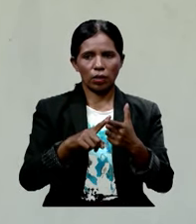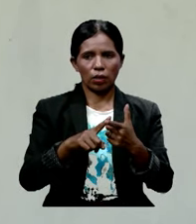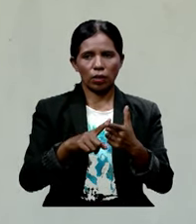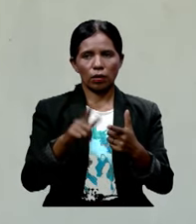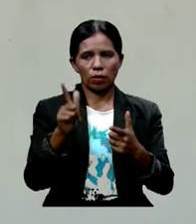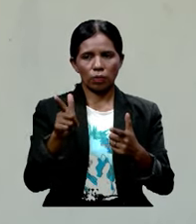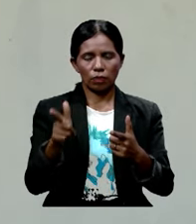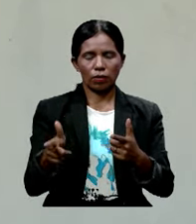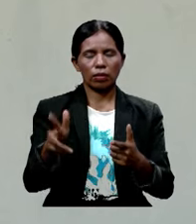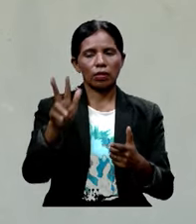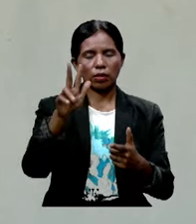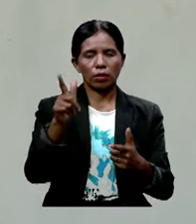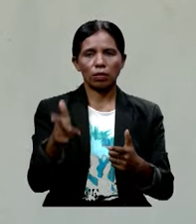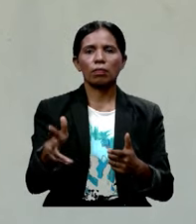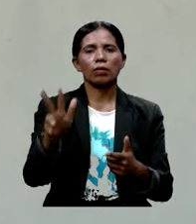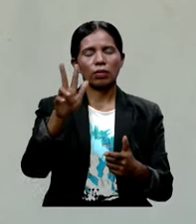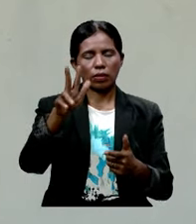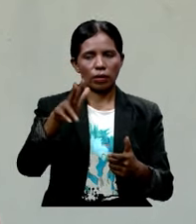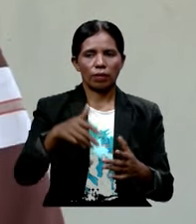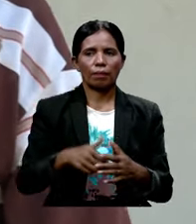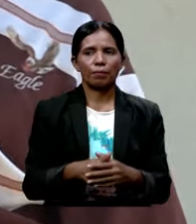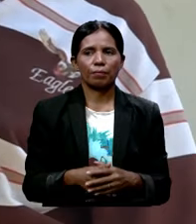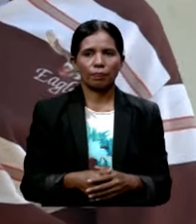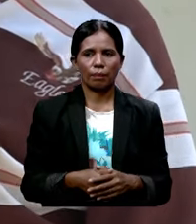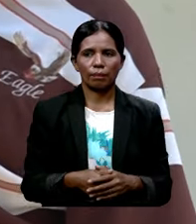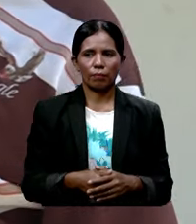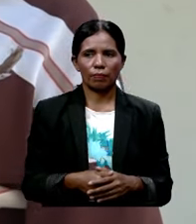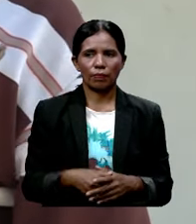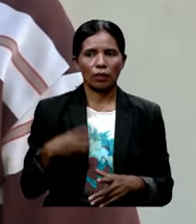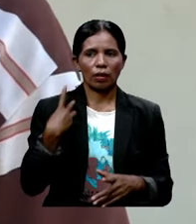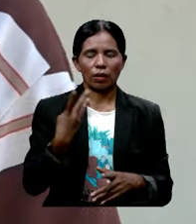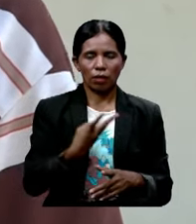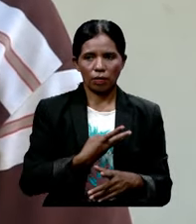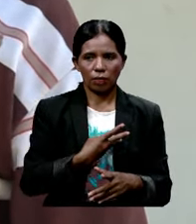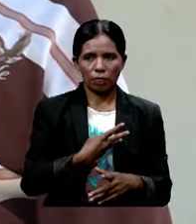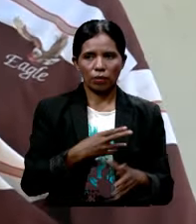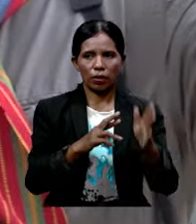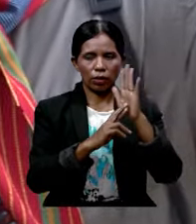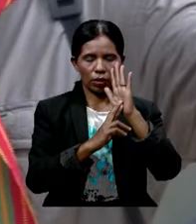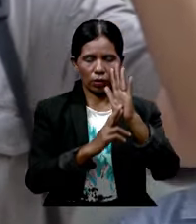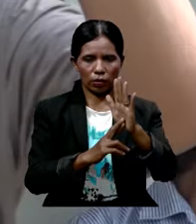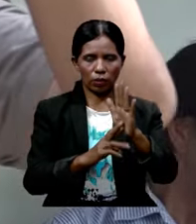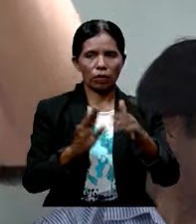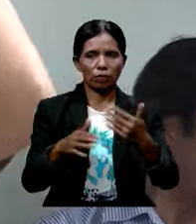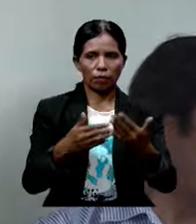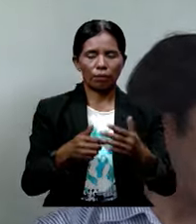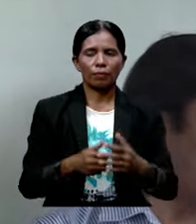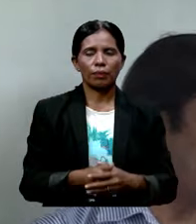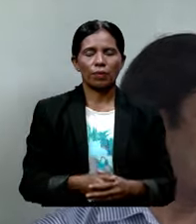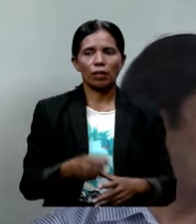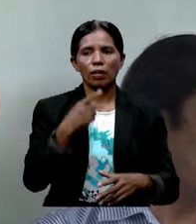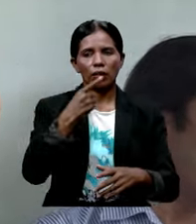22 23 balate ne a mi nya natura itu amak makane.